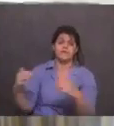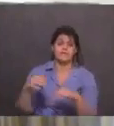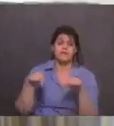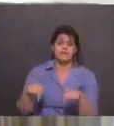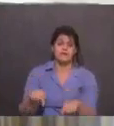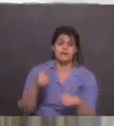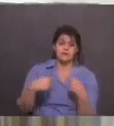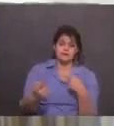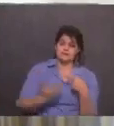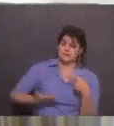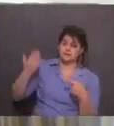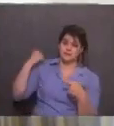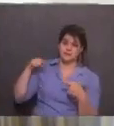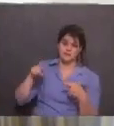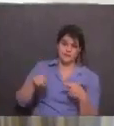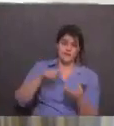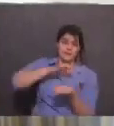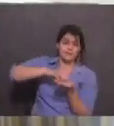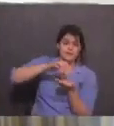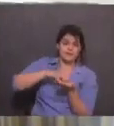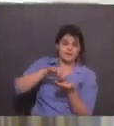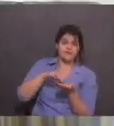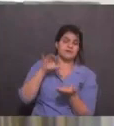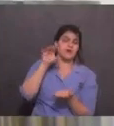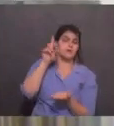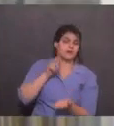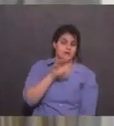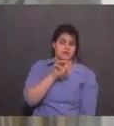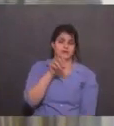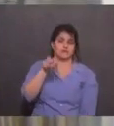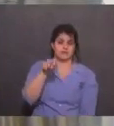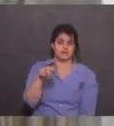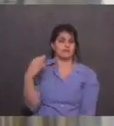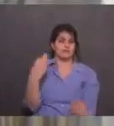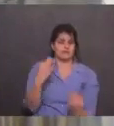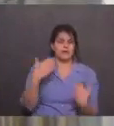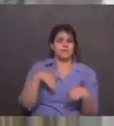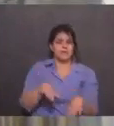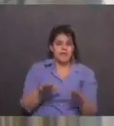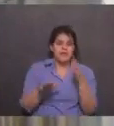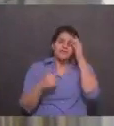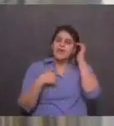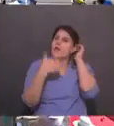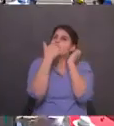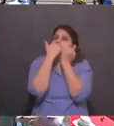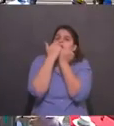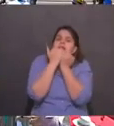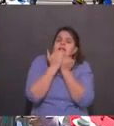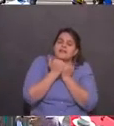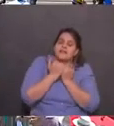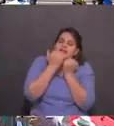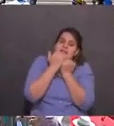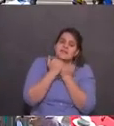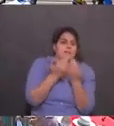na semana passada, na peregrinação do 10 de junho. Mas é sempre uma grande alegria para